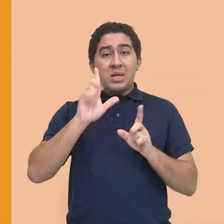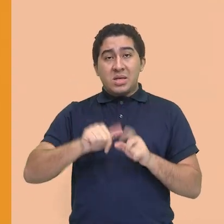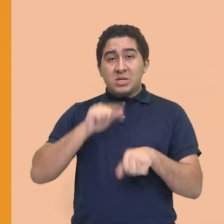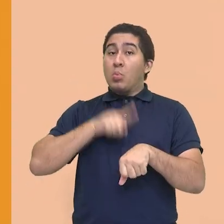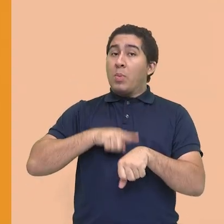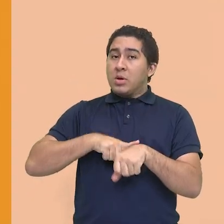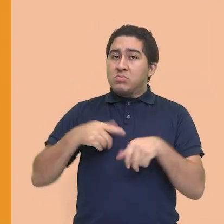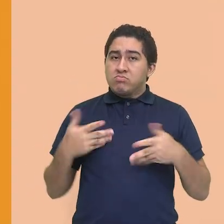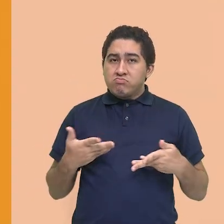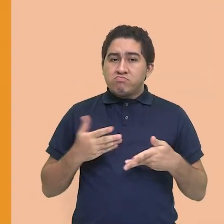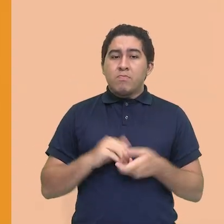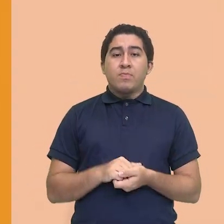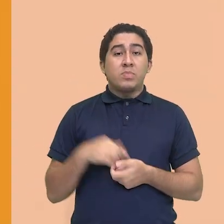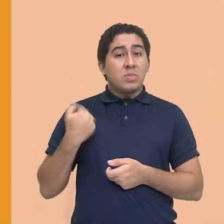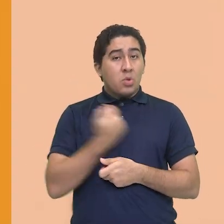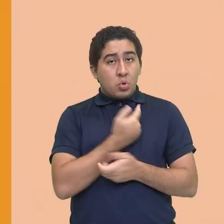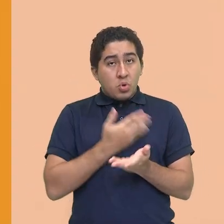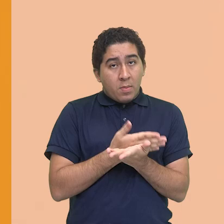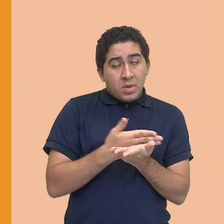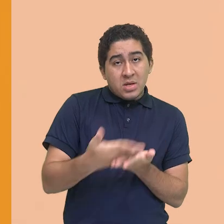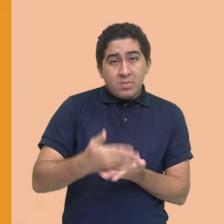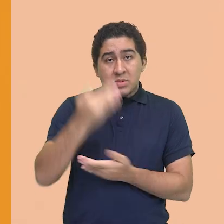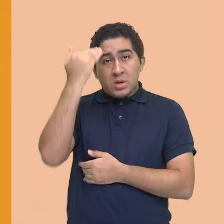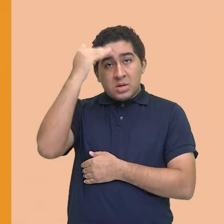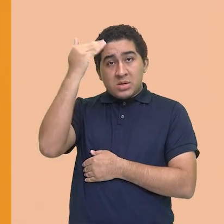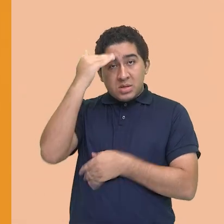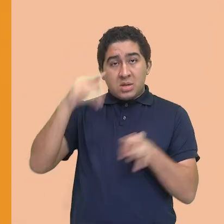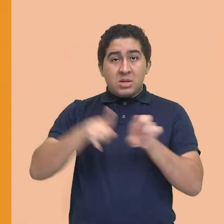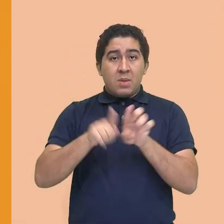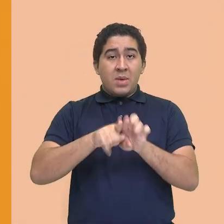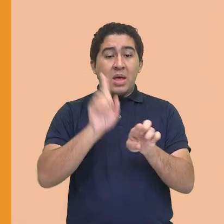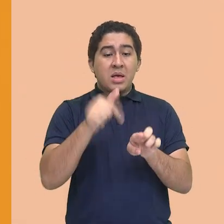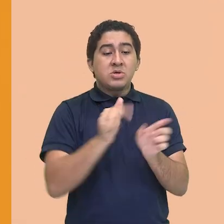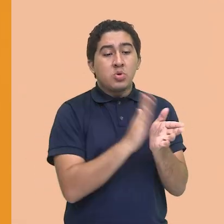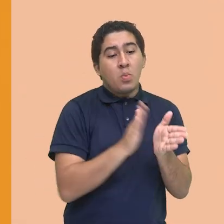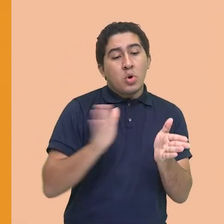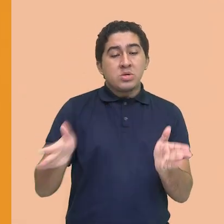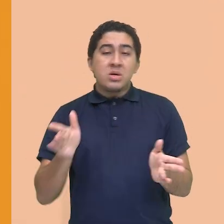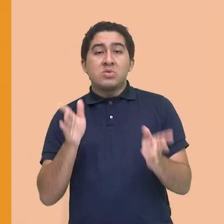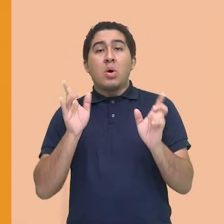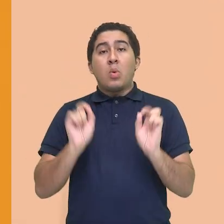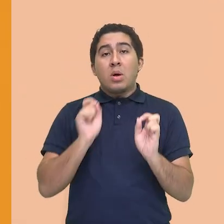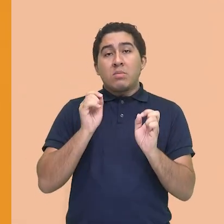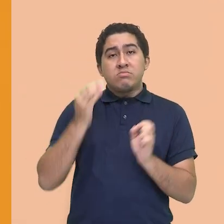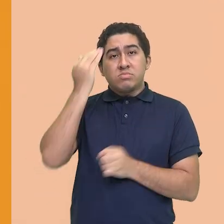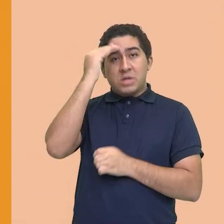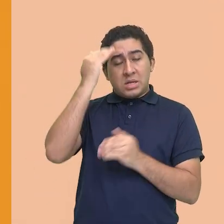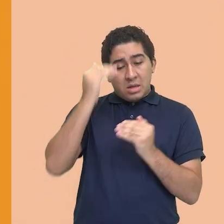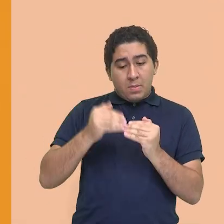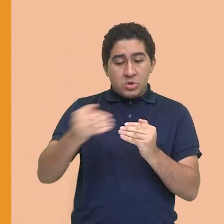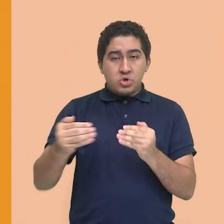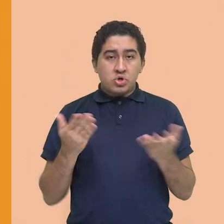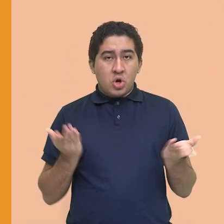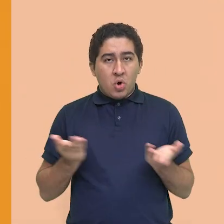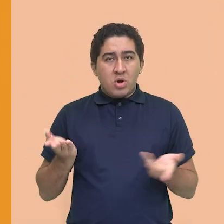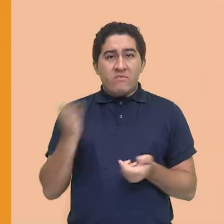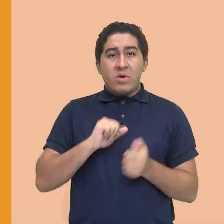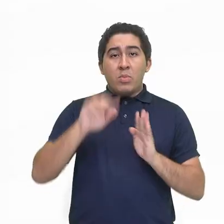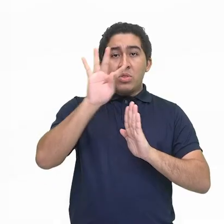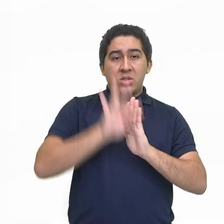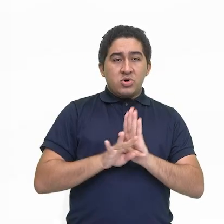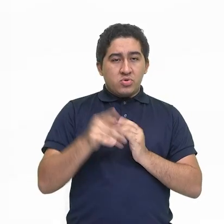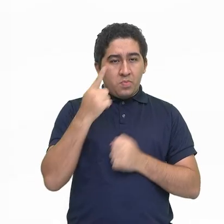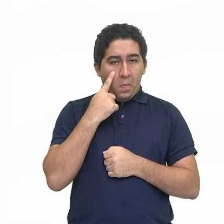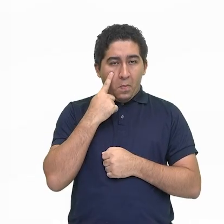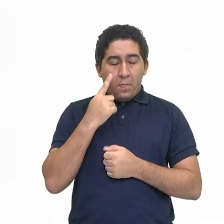nesse momento? A gente vai começar a compreender esses processos a partir de agora. Vamos ao texto, vamos lá,